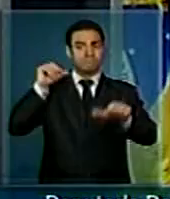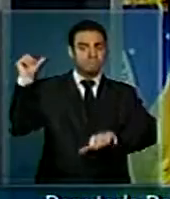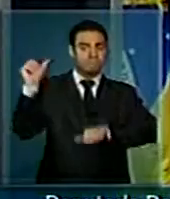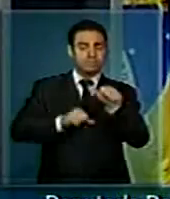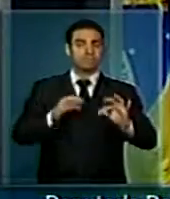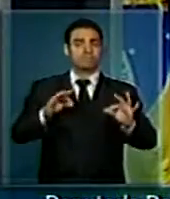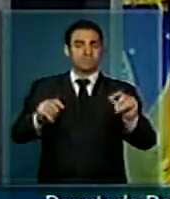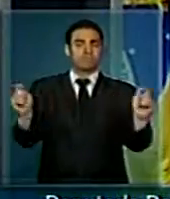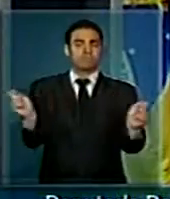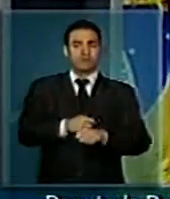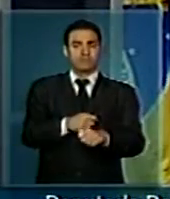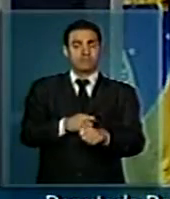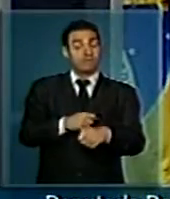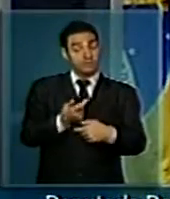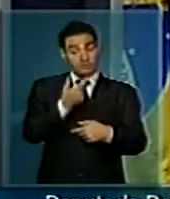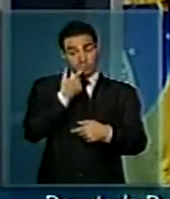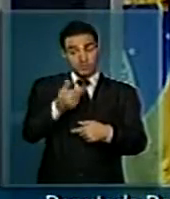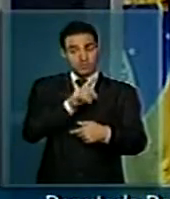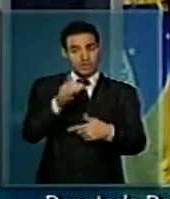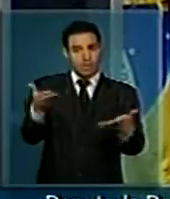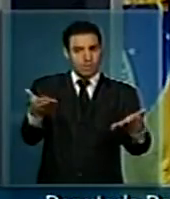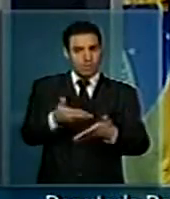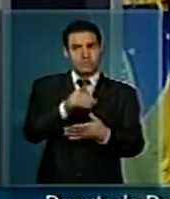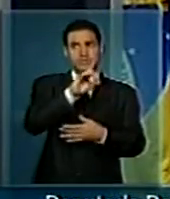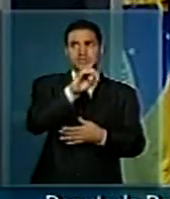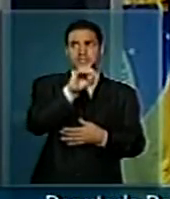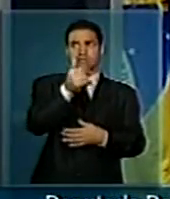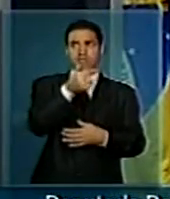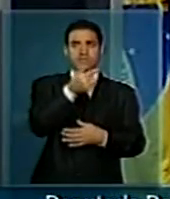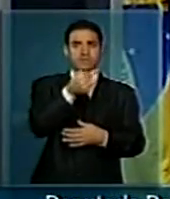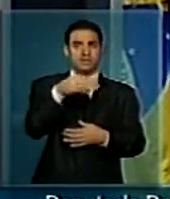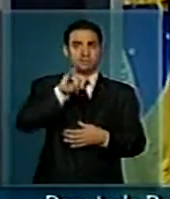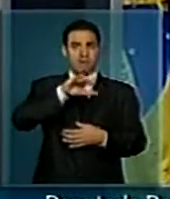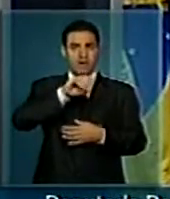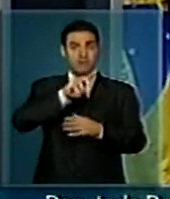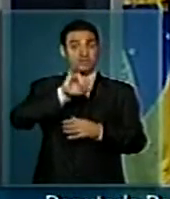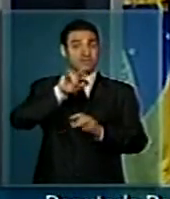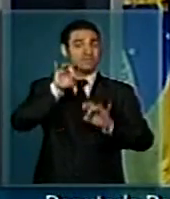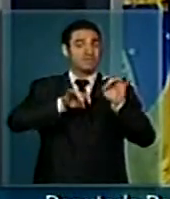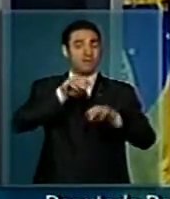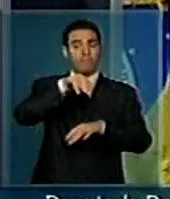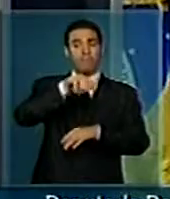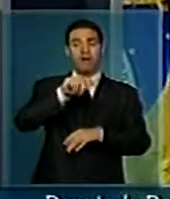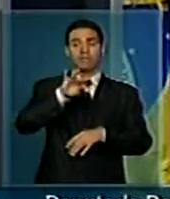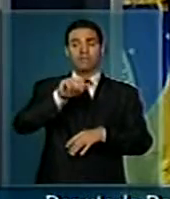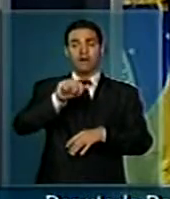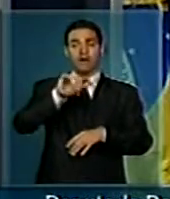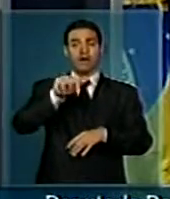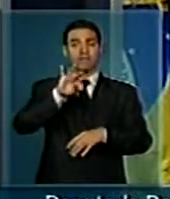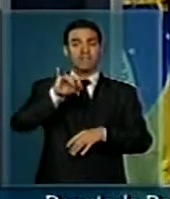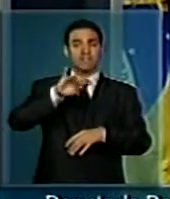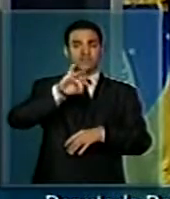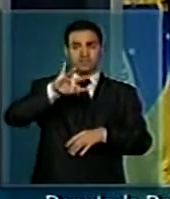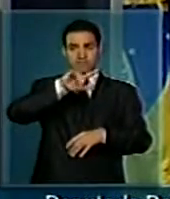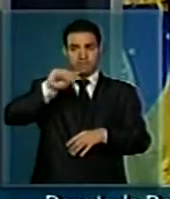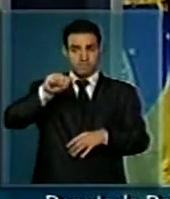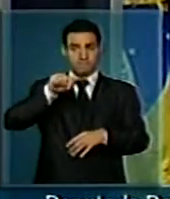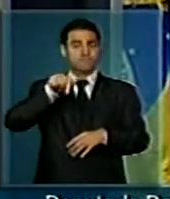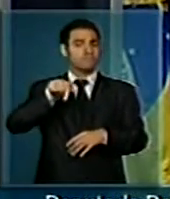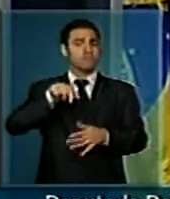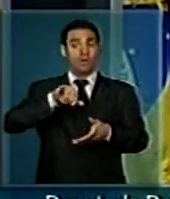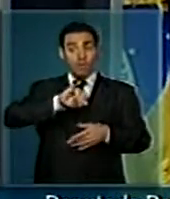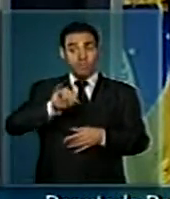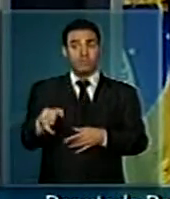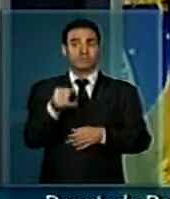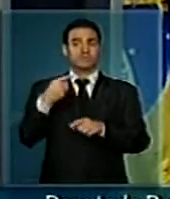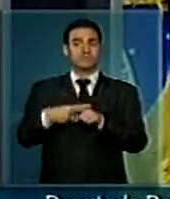Datas como essa, e bem recentemente, no dia 27 de maio, o Dia da Mata Atlântica, são oportunidades em que as multidões